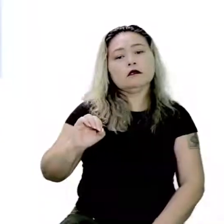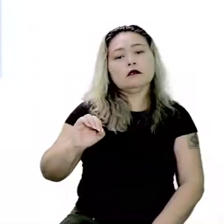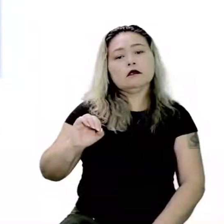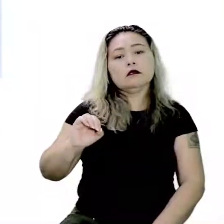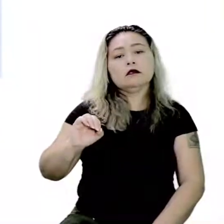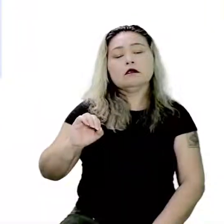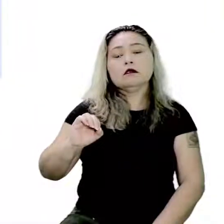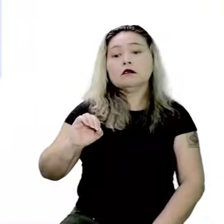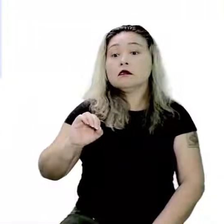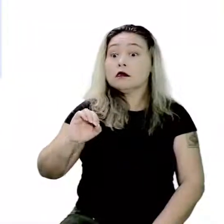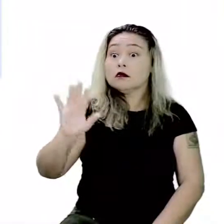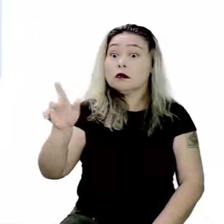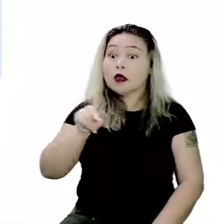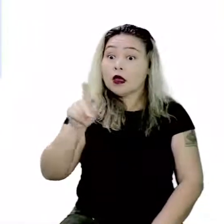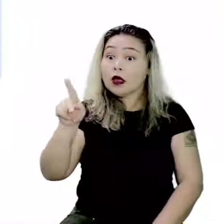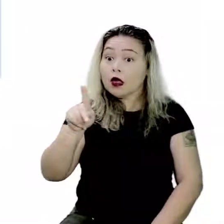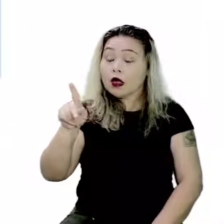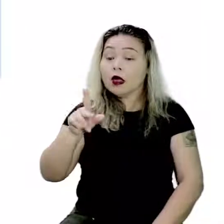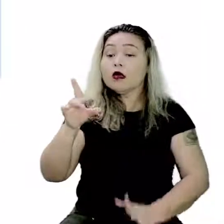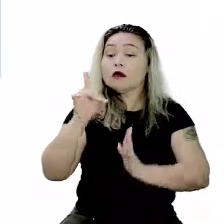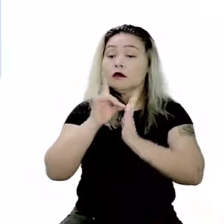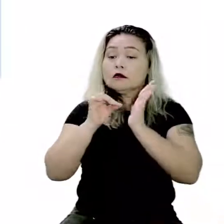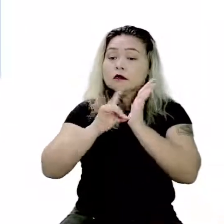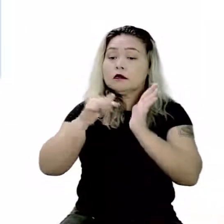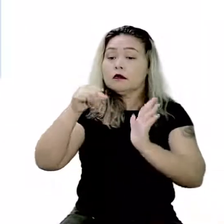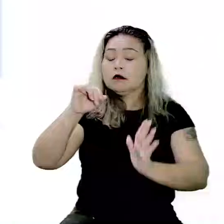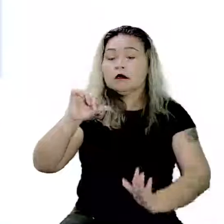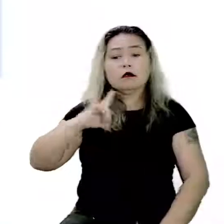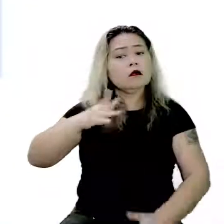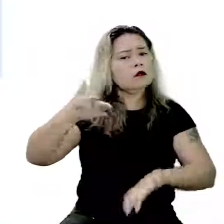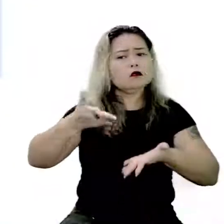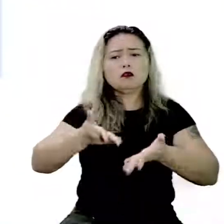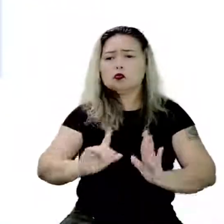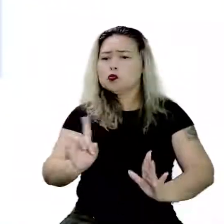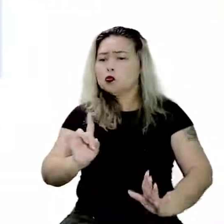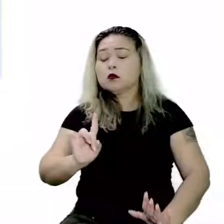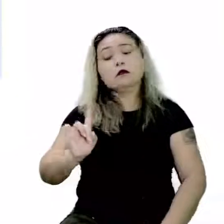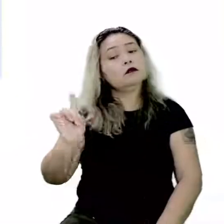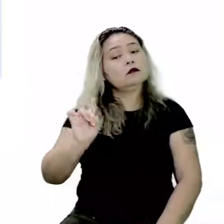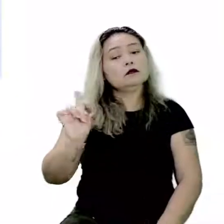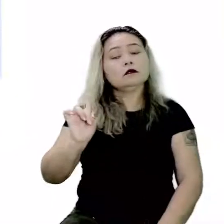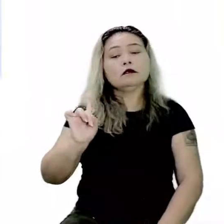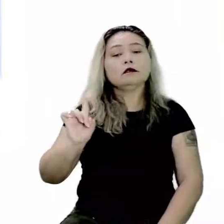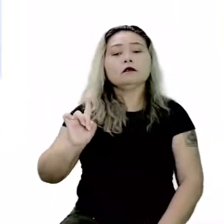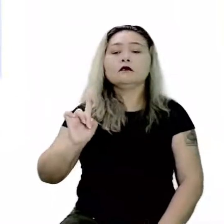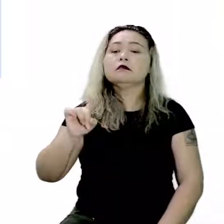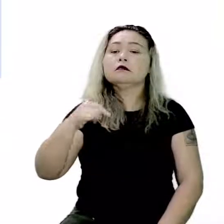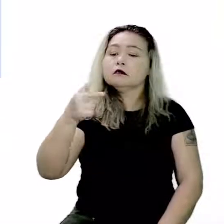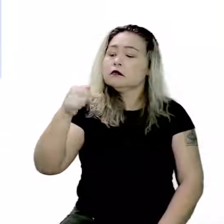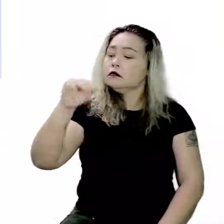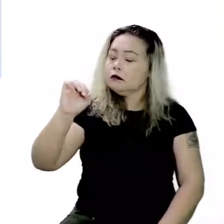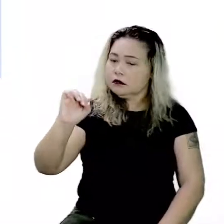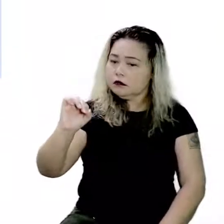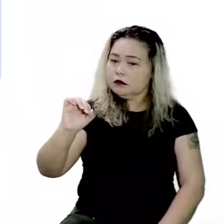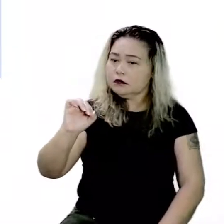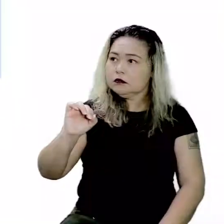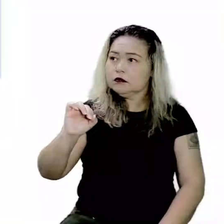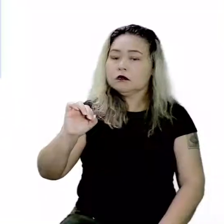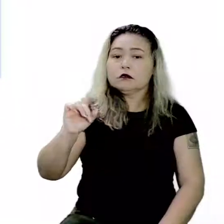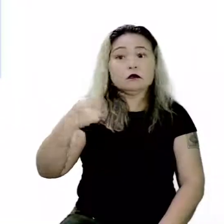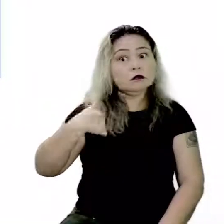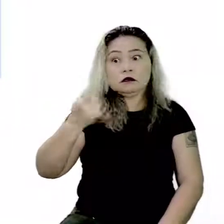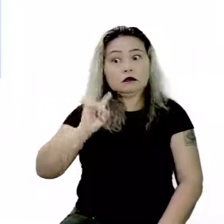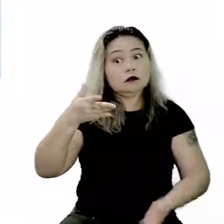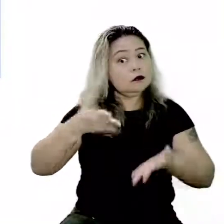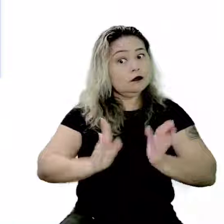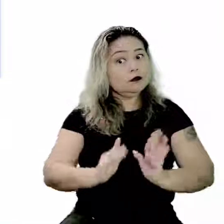70. Professor, década de 70, professor, eu não tinha nem nascido. Olha, 70, nem eu